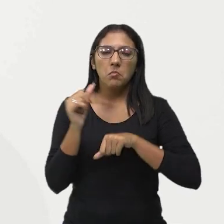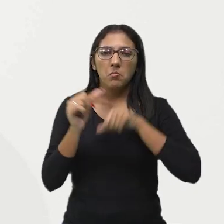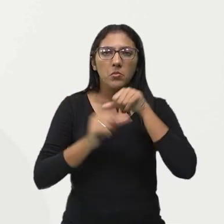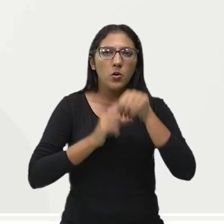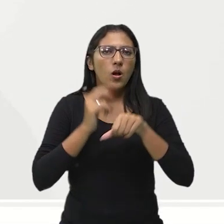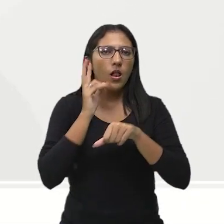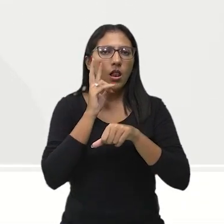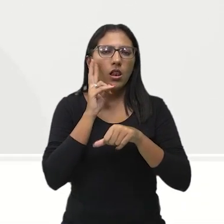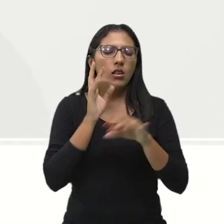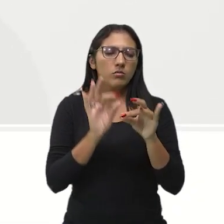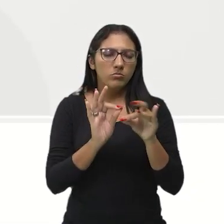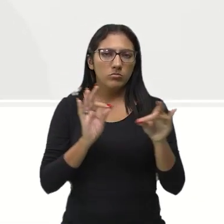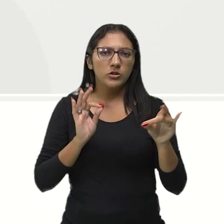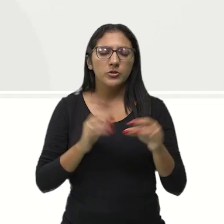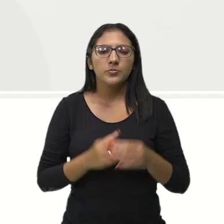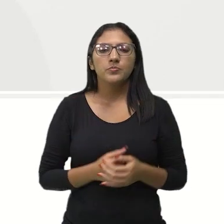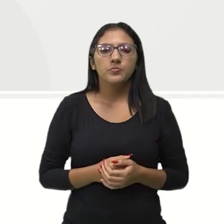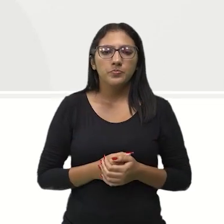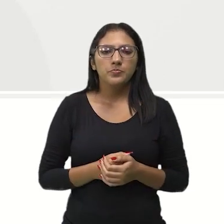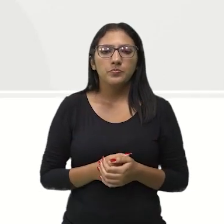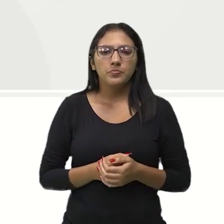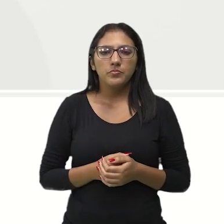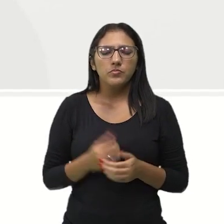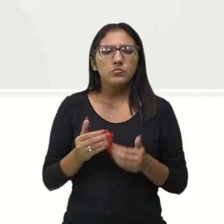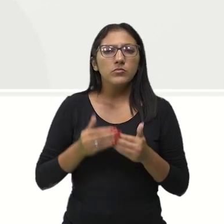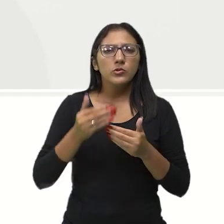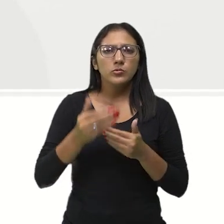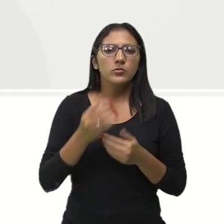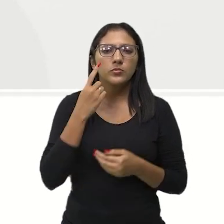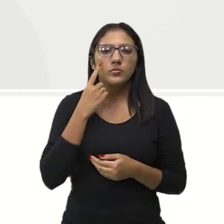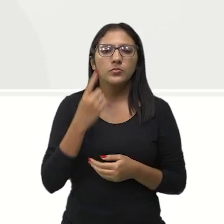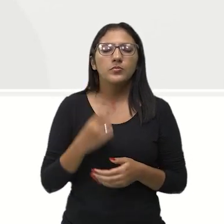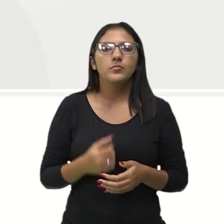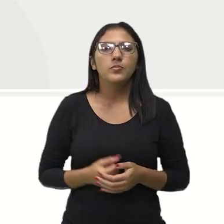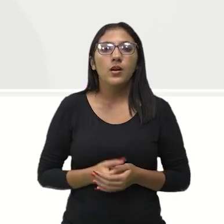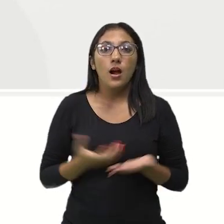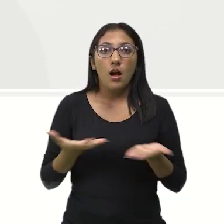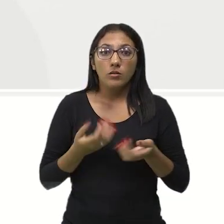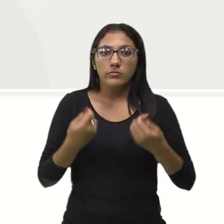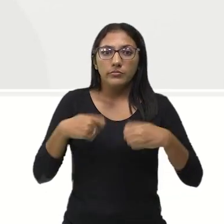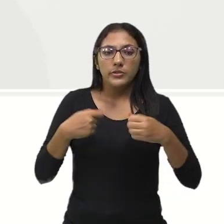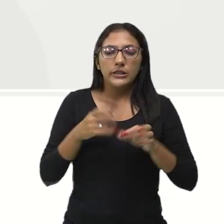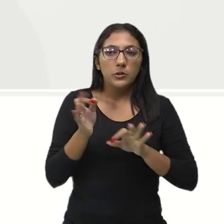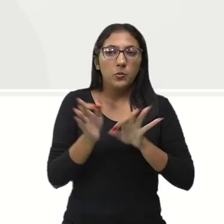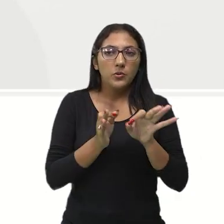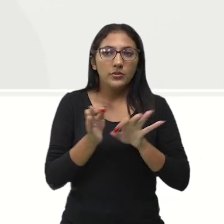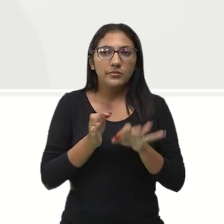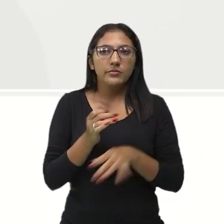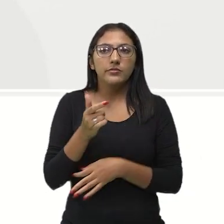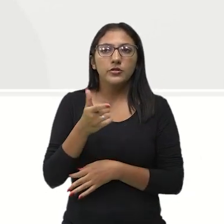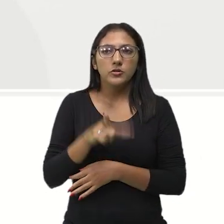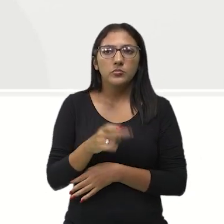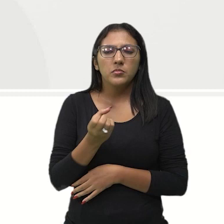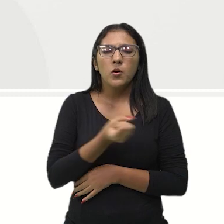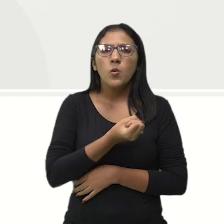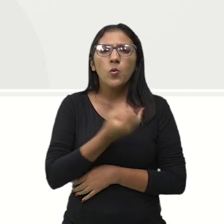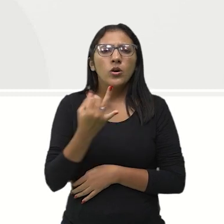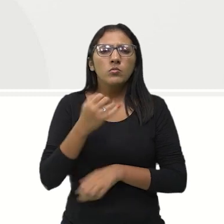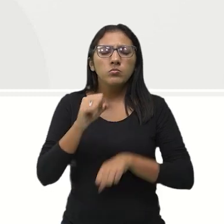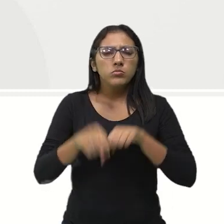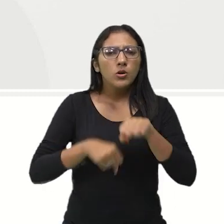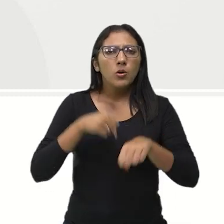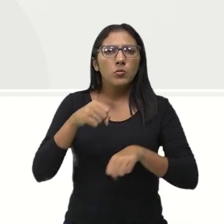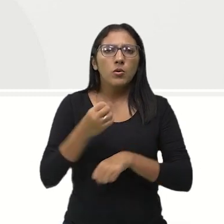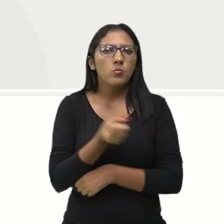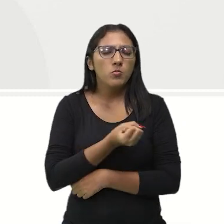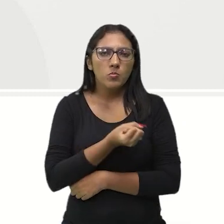raciocínio? Porque agora a gente precisa pegar, ó, descobrir quantas voltas foi dada. Para saber quantas voltas foi dado, você vai fazer o seguinte,